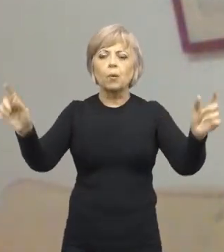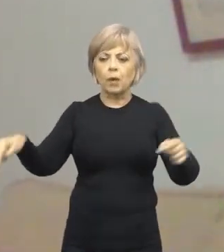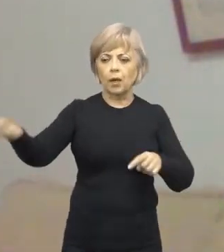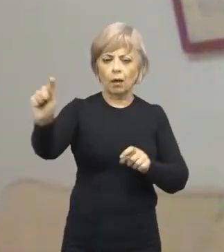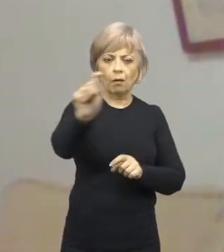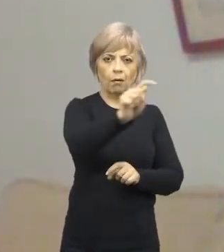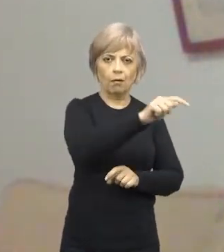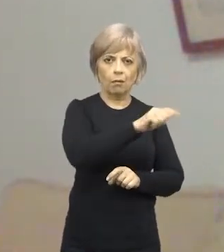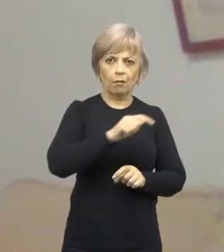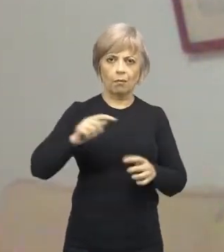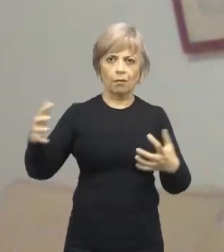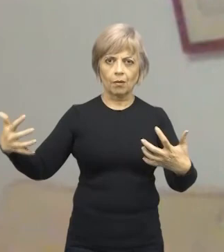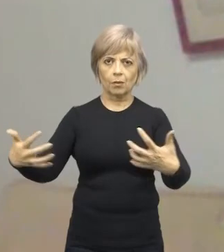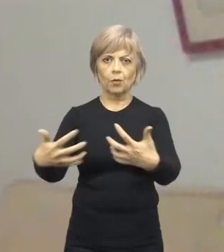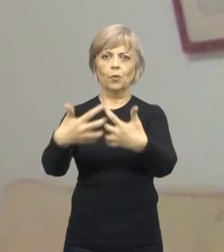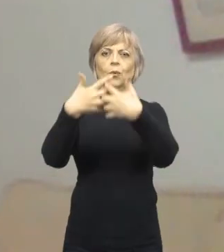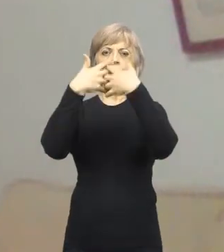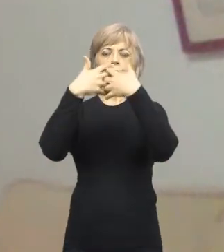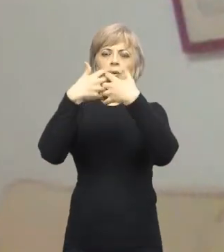maneira bastante